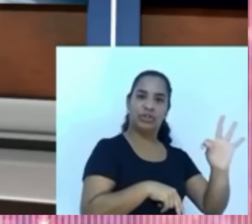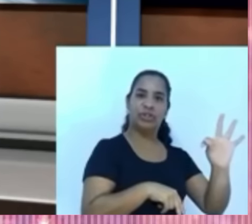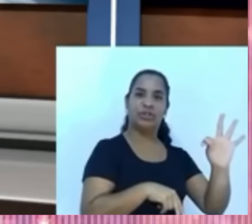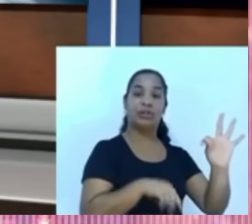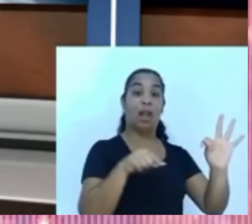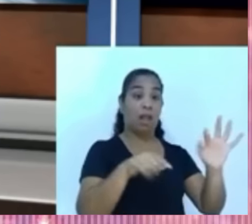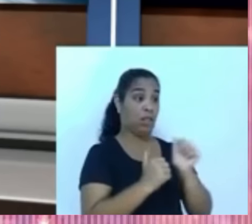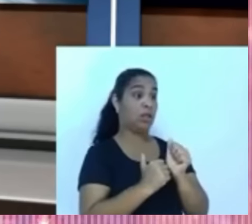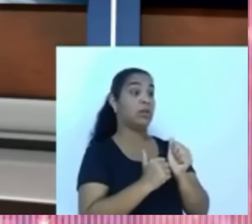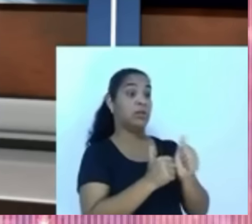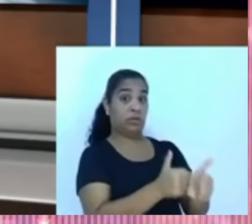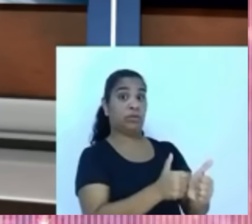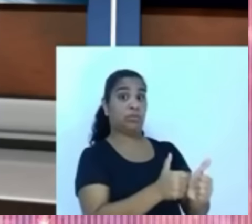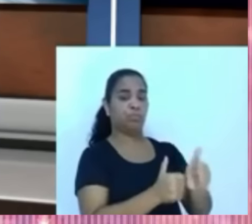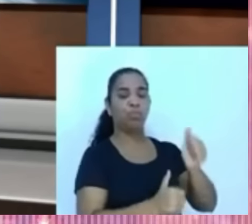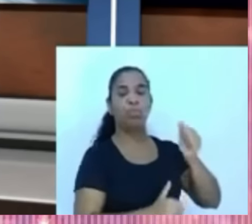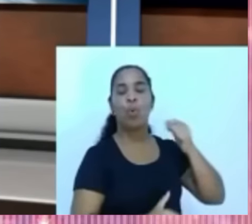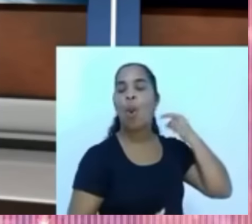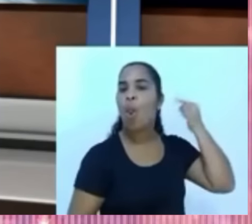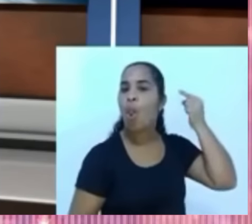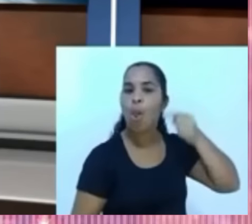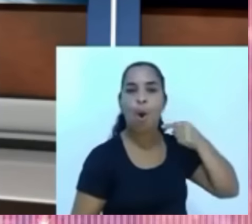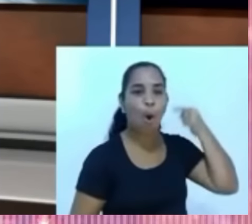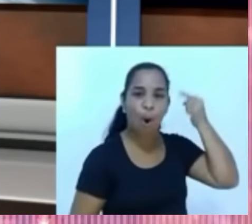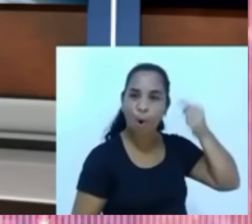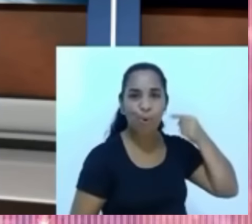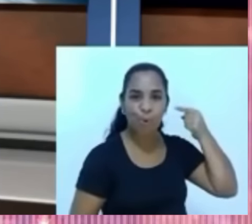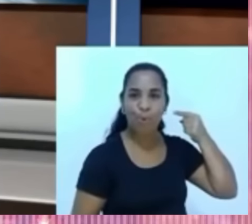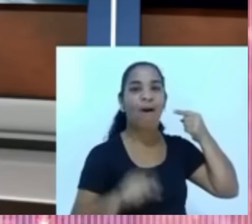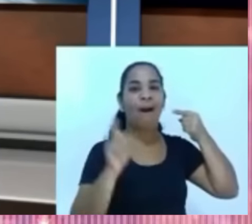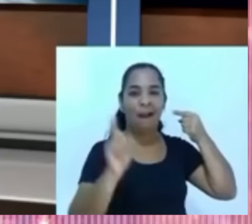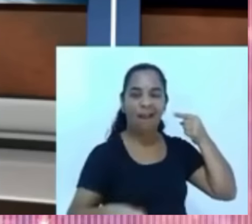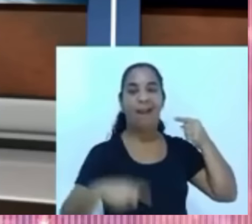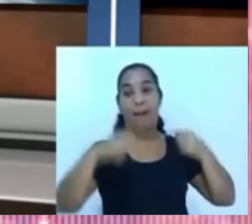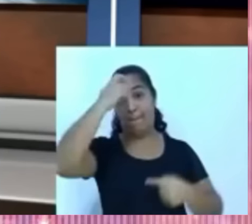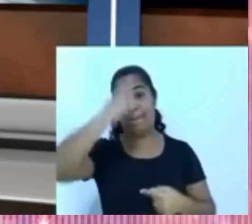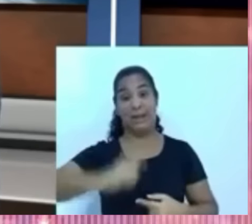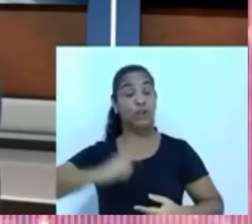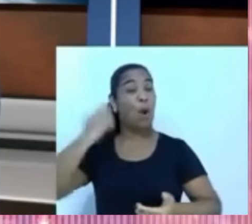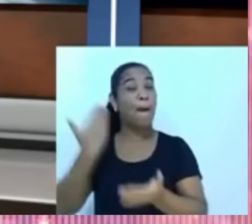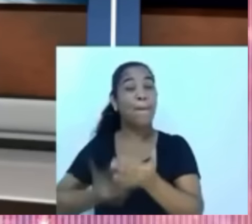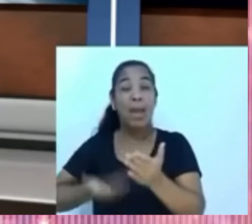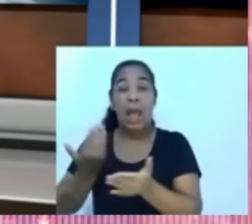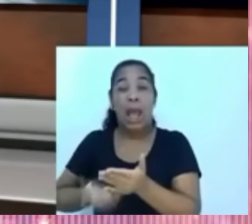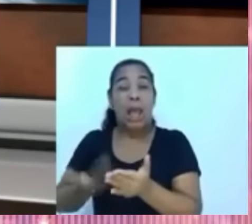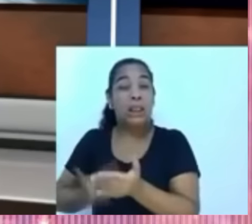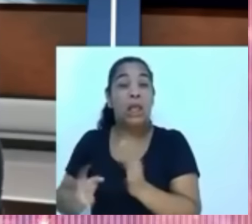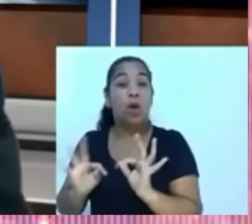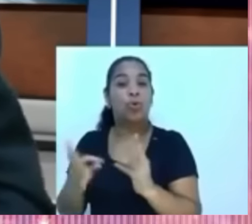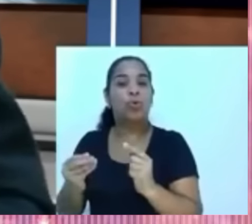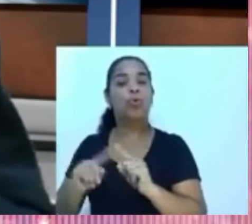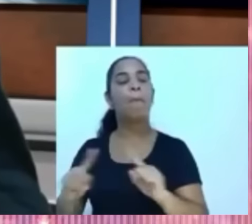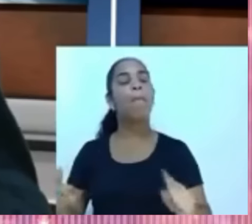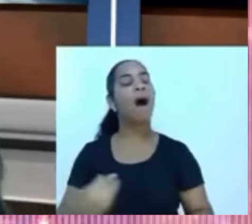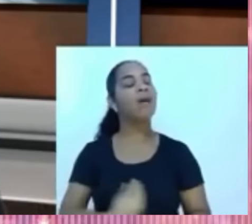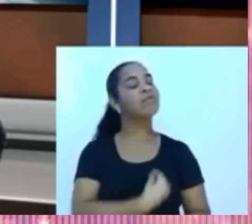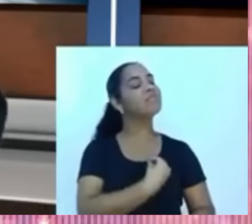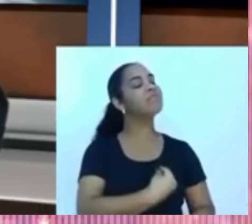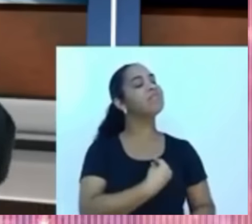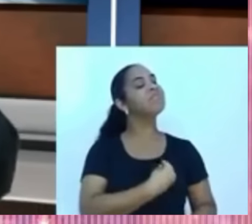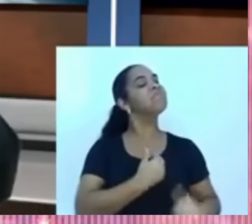louco é todo aquele que perdeu tudo menos a razão de viver se dizemos isso